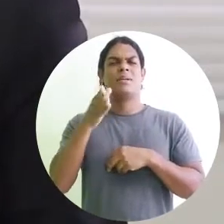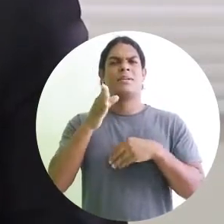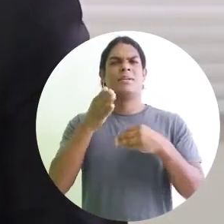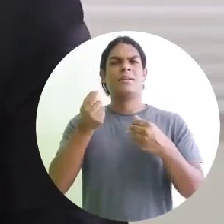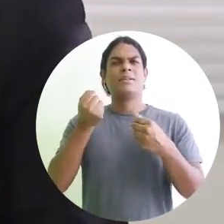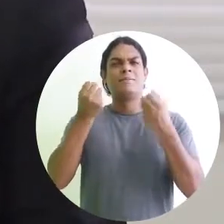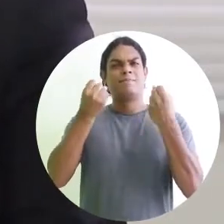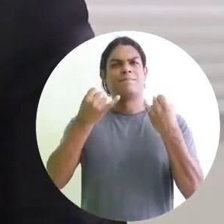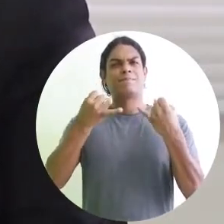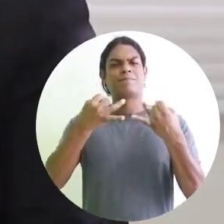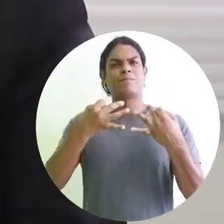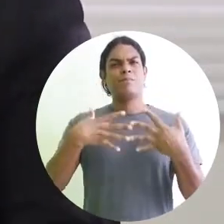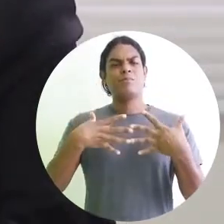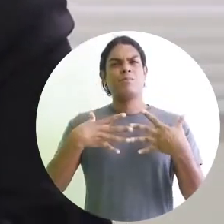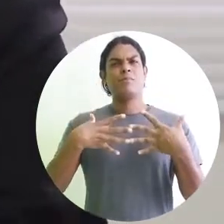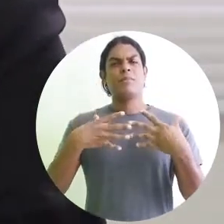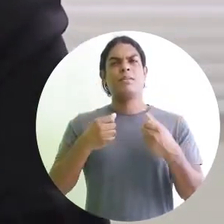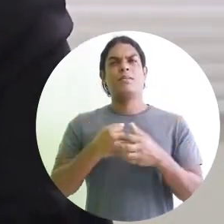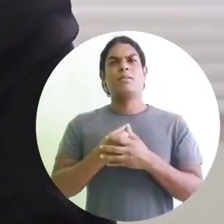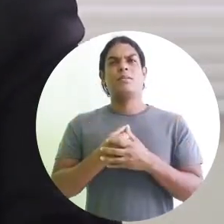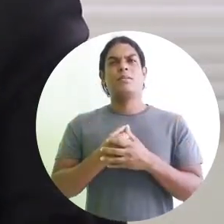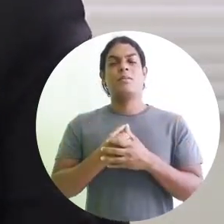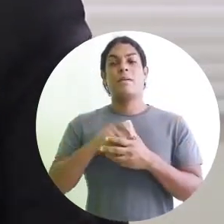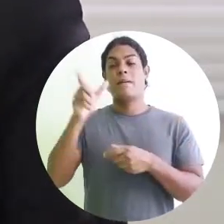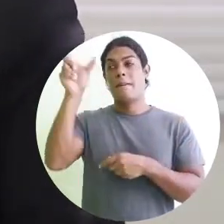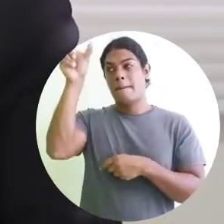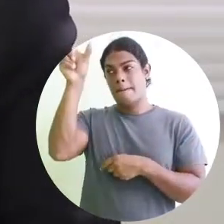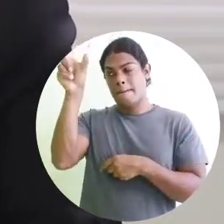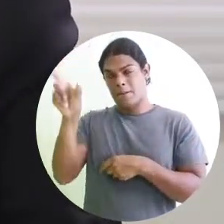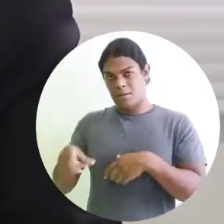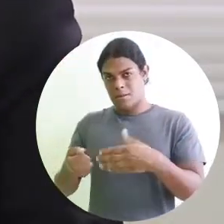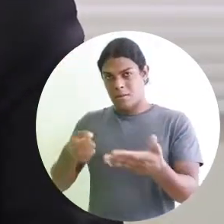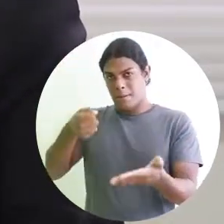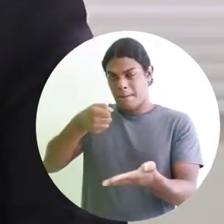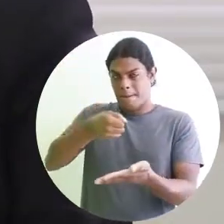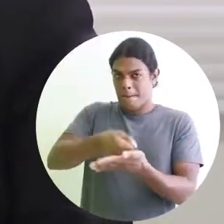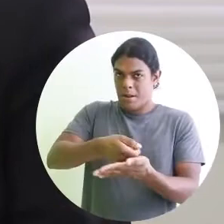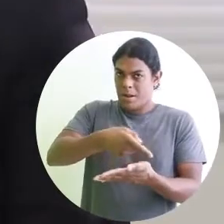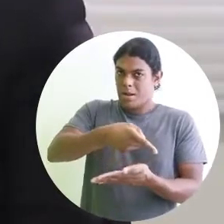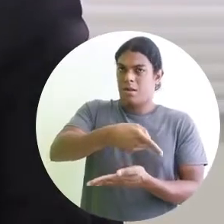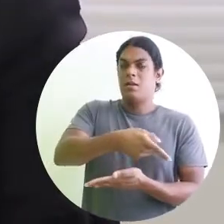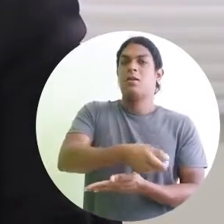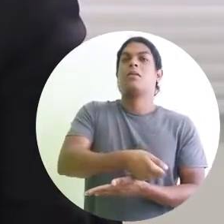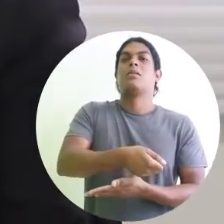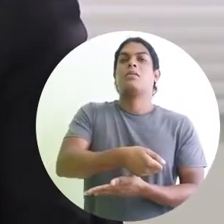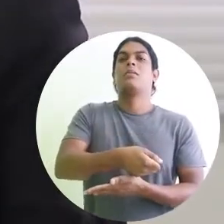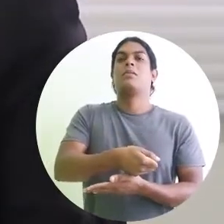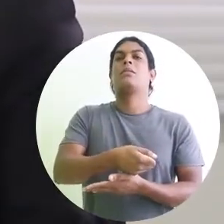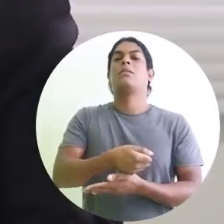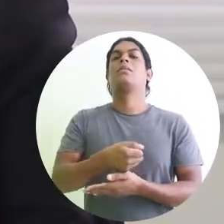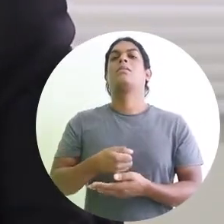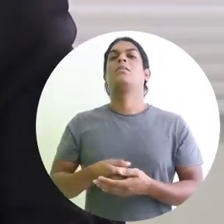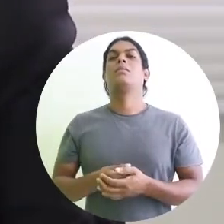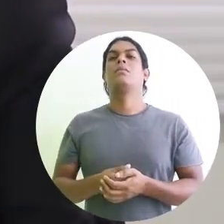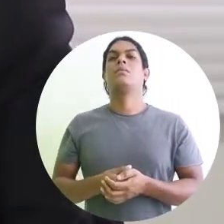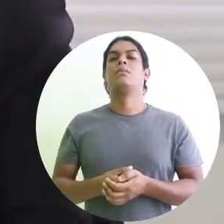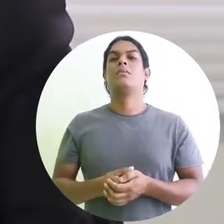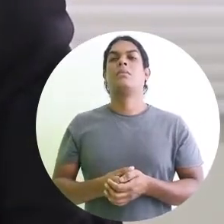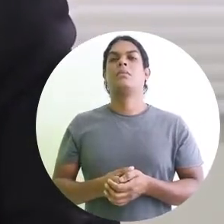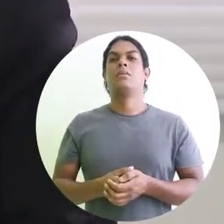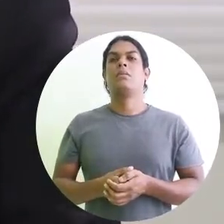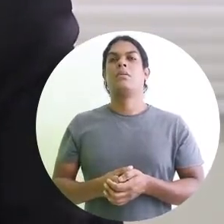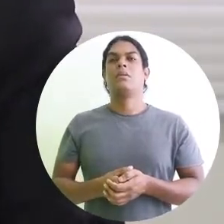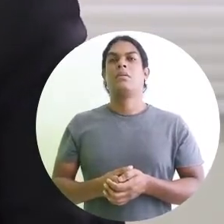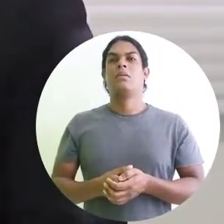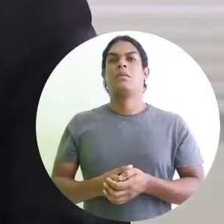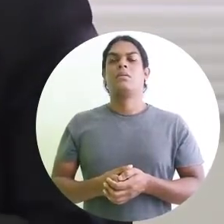representa o importador irá pagar a operação, a compra do produto, que vai ser